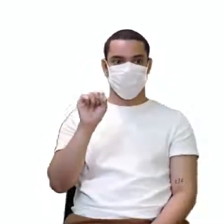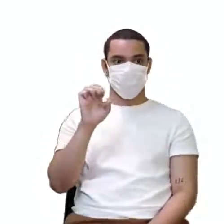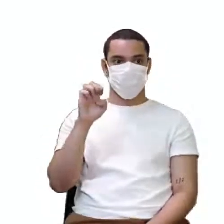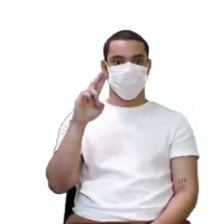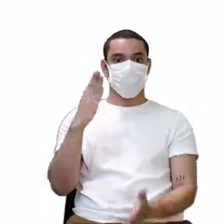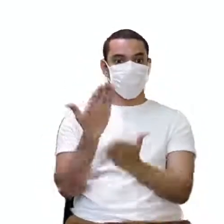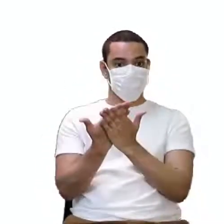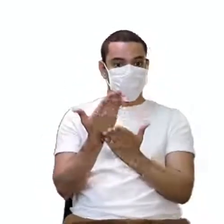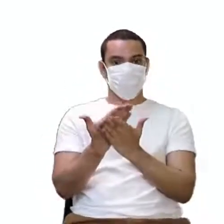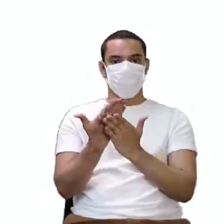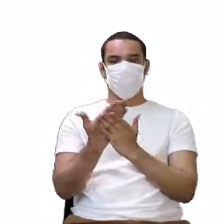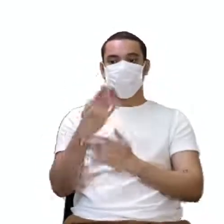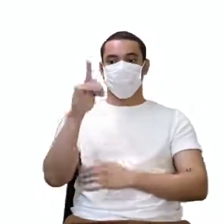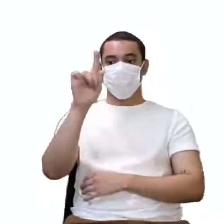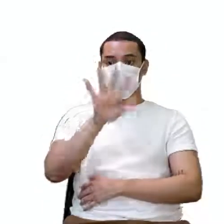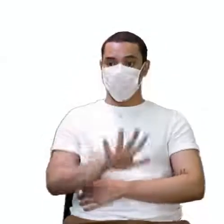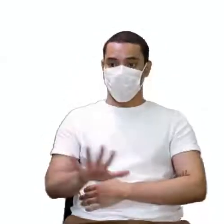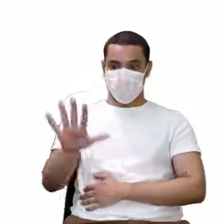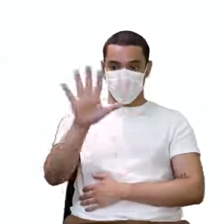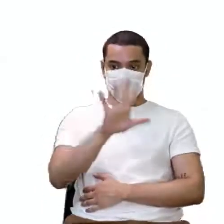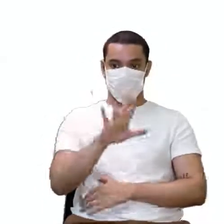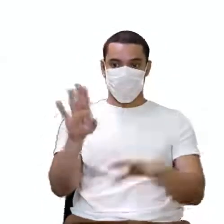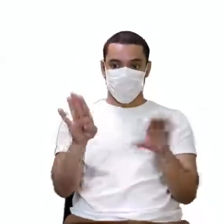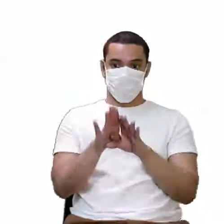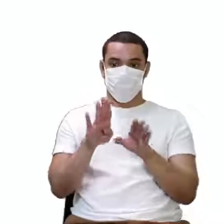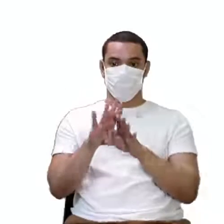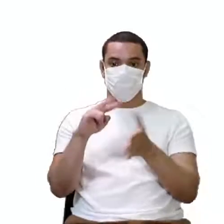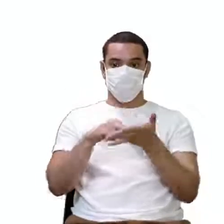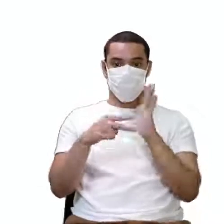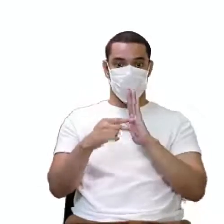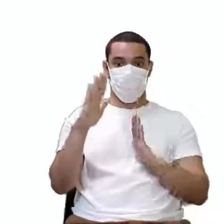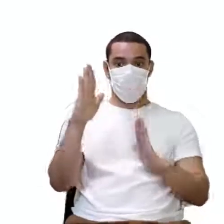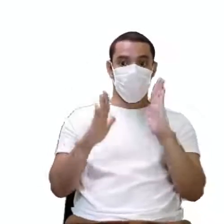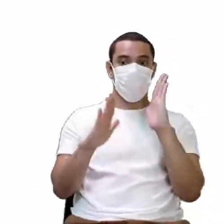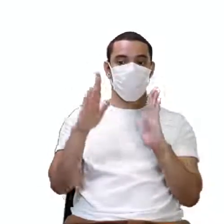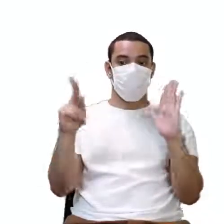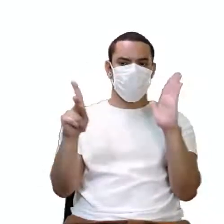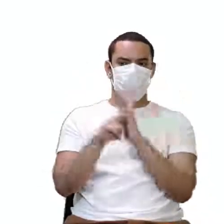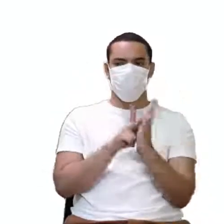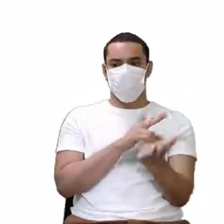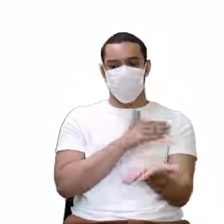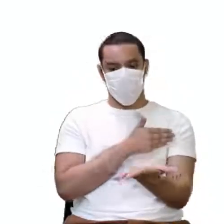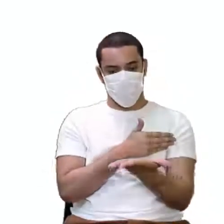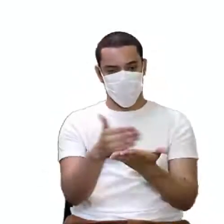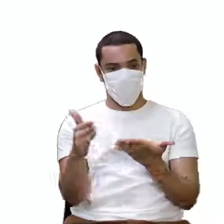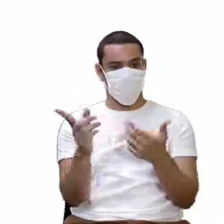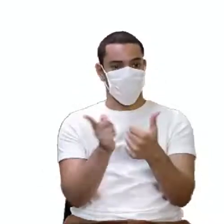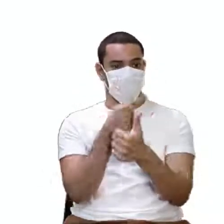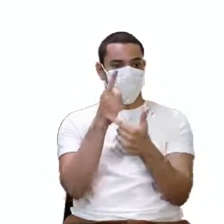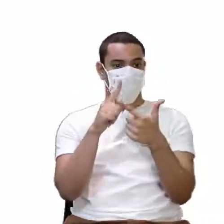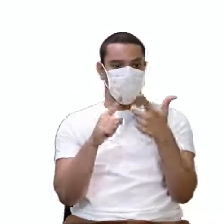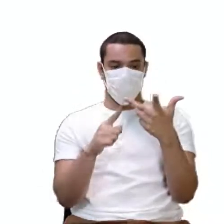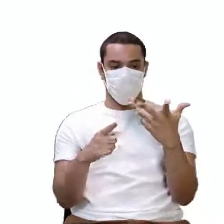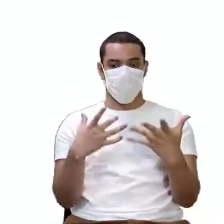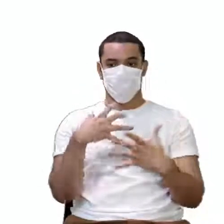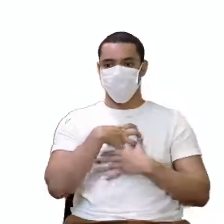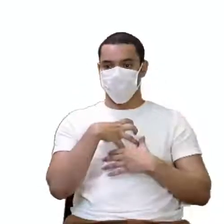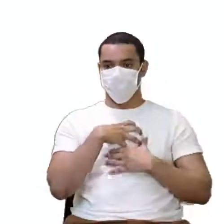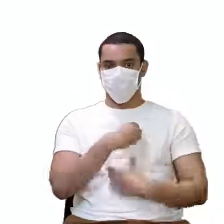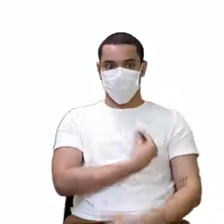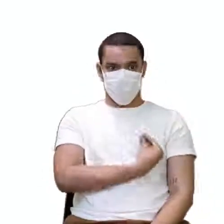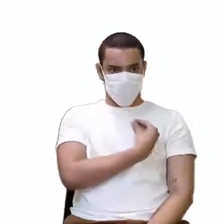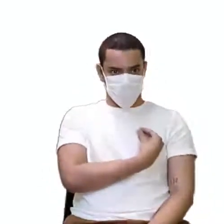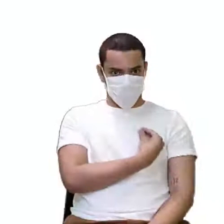em escala global, a gente remonta aí para esse período de início das primeiras formas